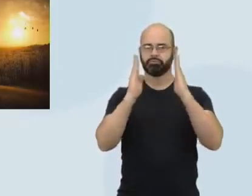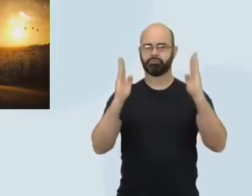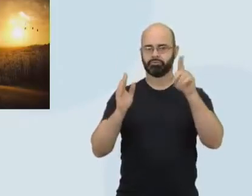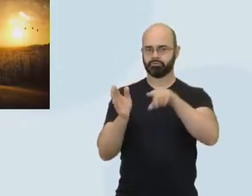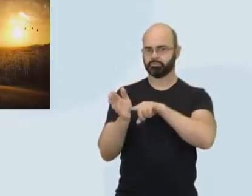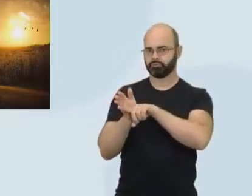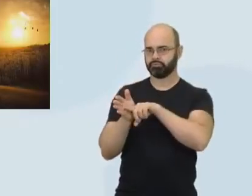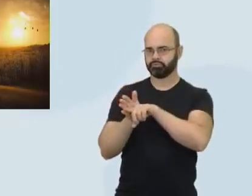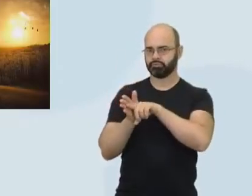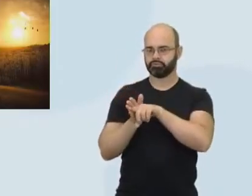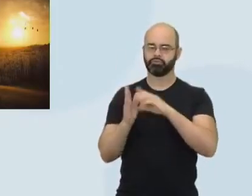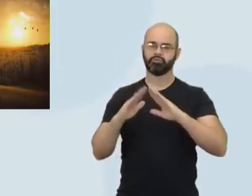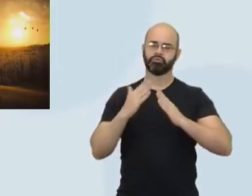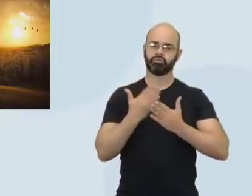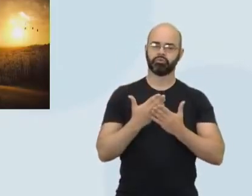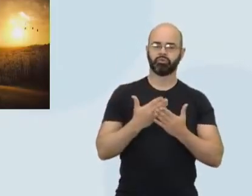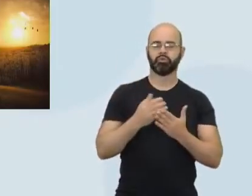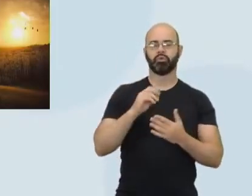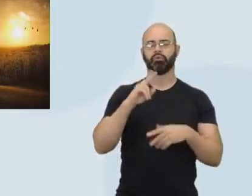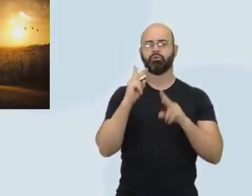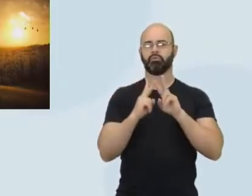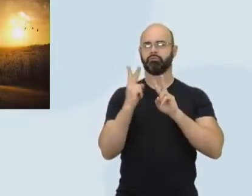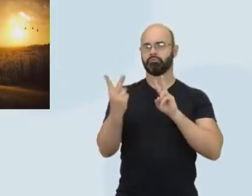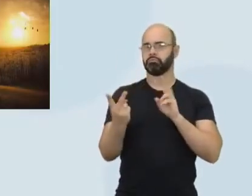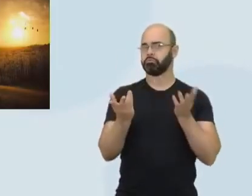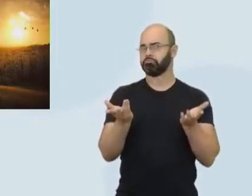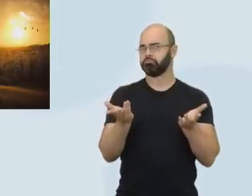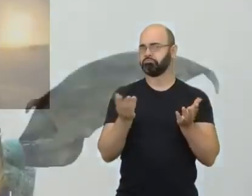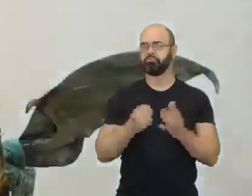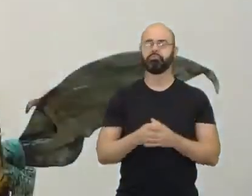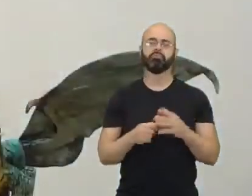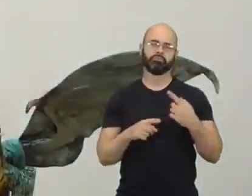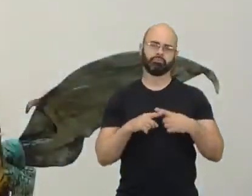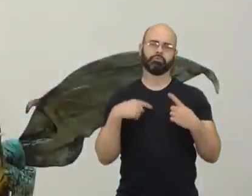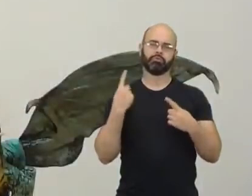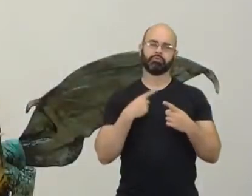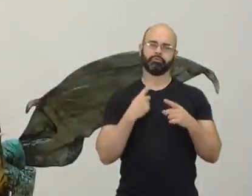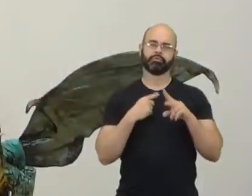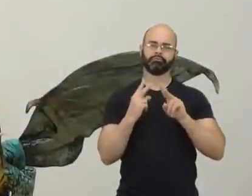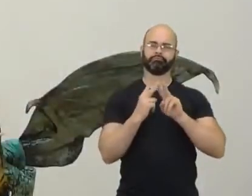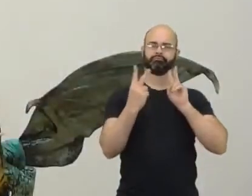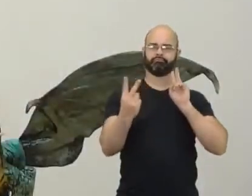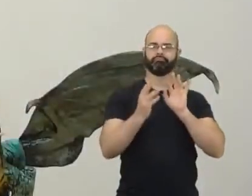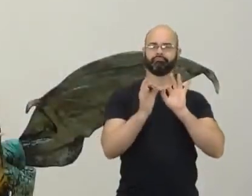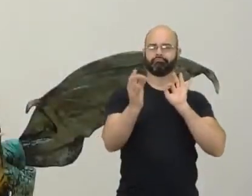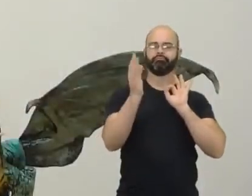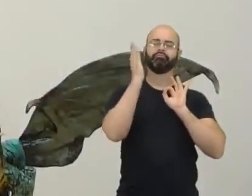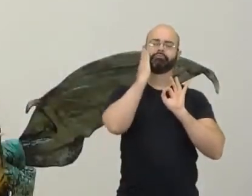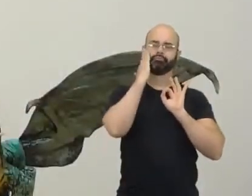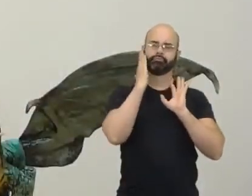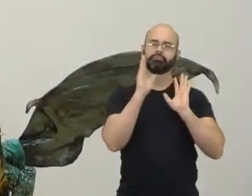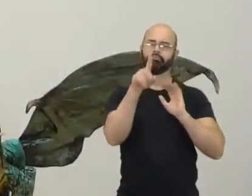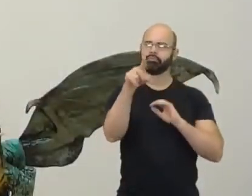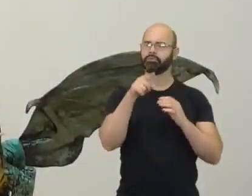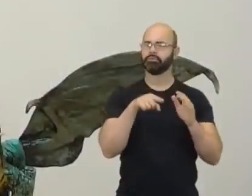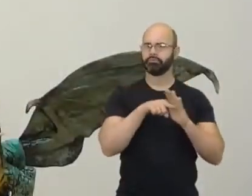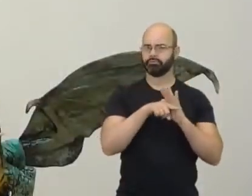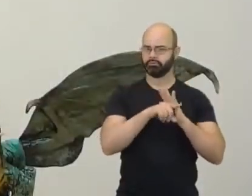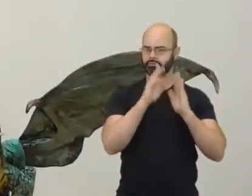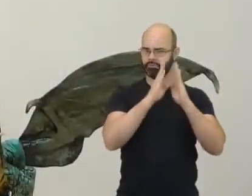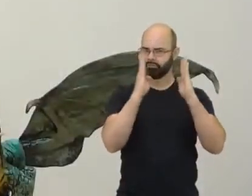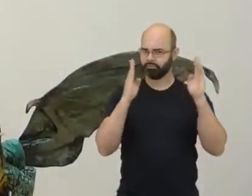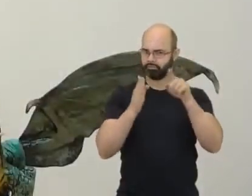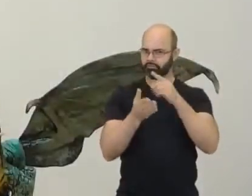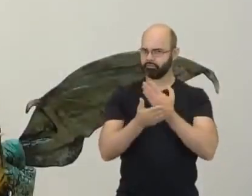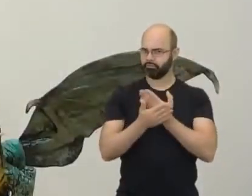da escola ou virtual? Porque a gente sabe que a gente teve um momento aí de distanciamento. Então, pensem nisso. Vocês chegaram a fazer alguma